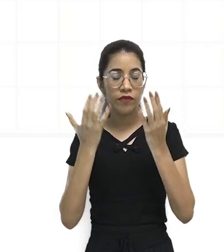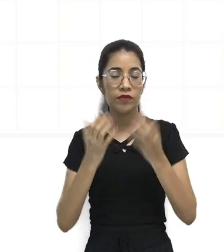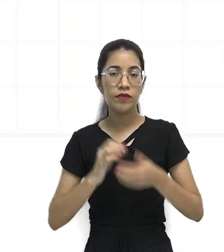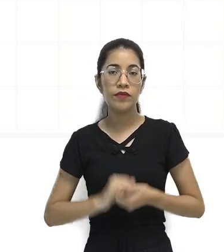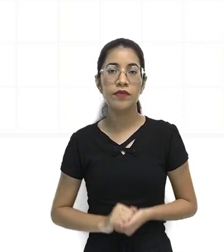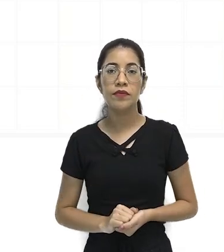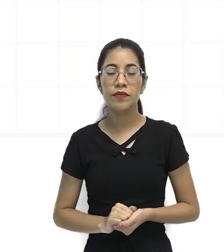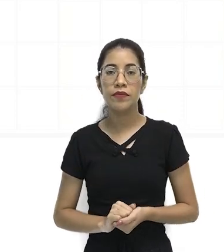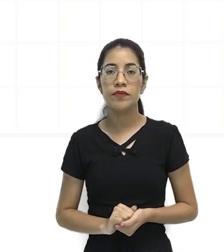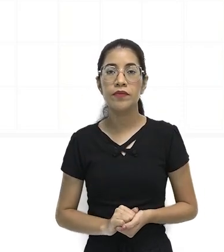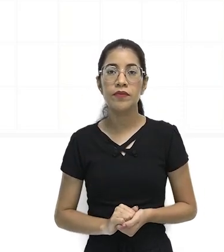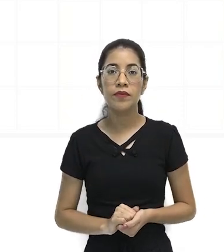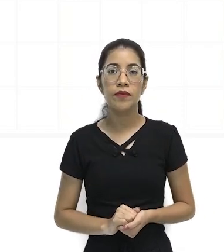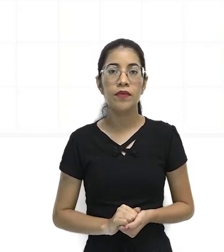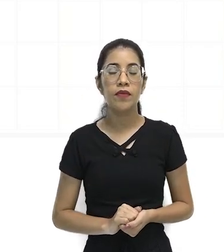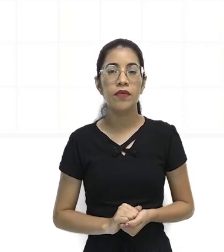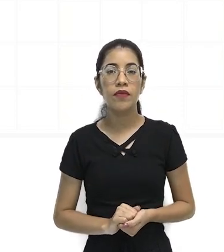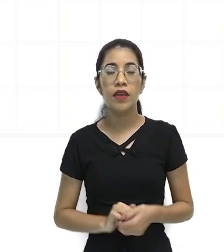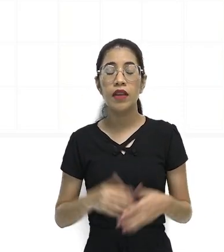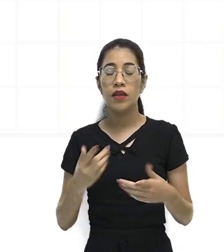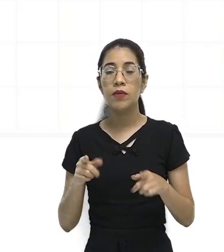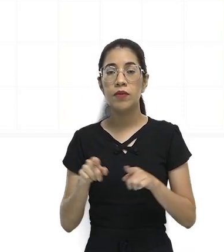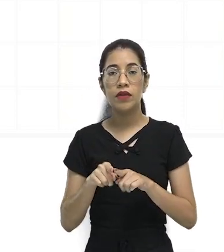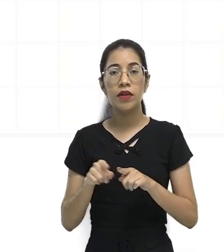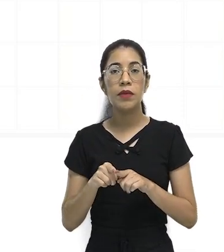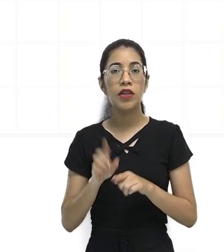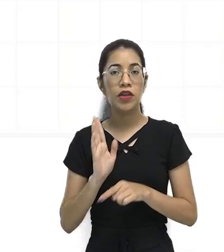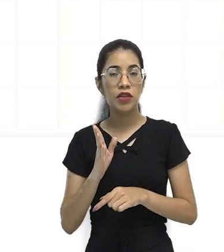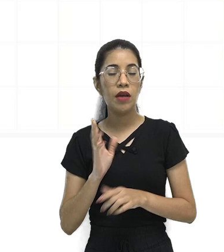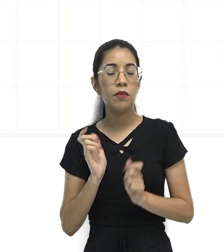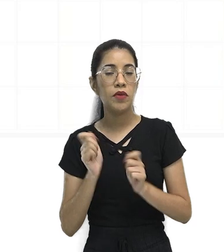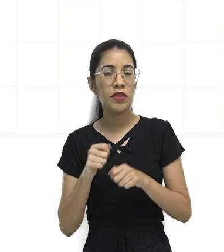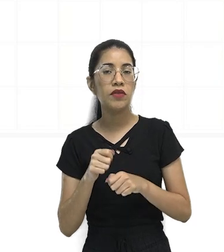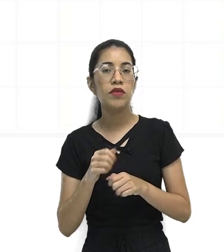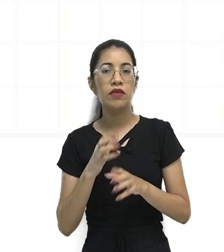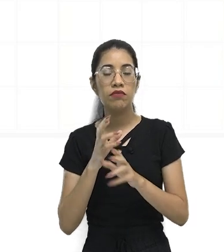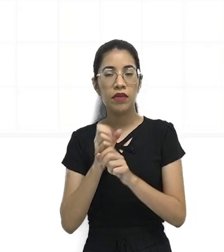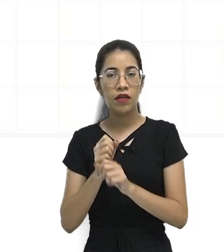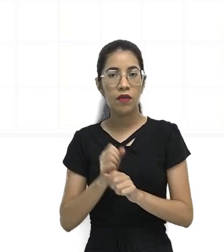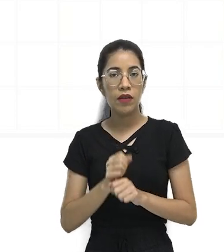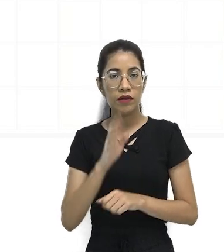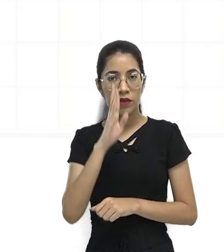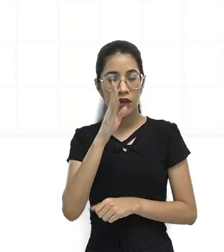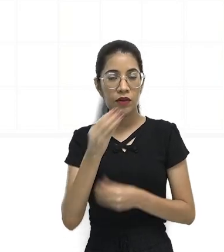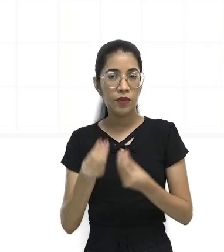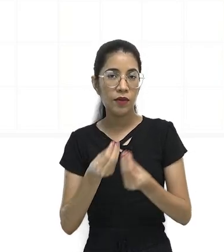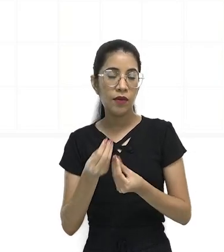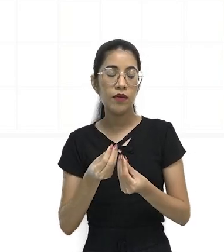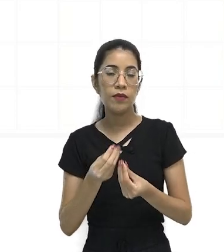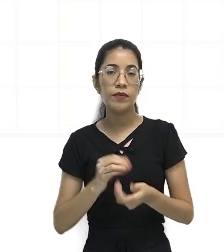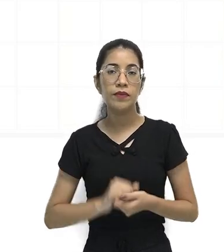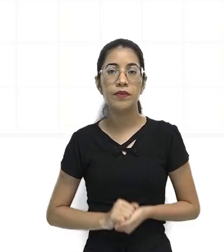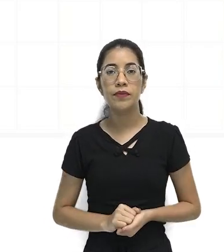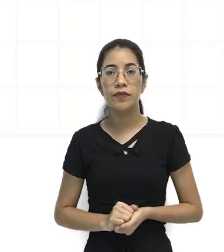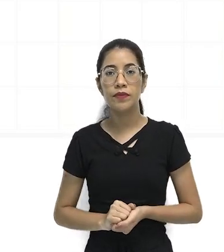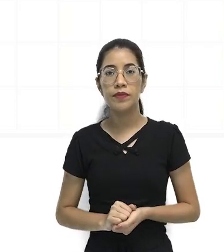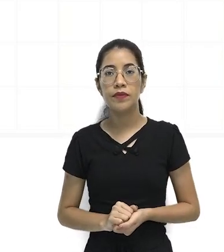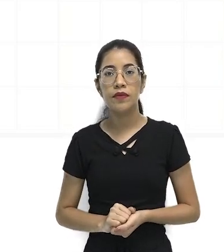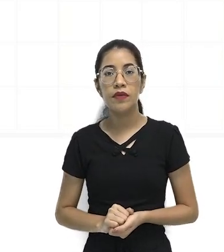bem. Ora, essa daqui também a gente já tem condições de responder usando apenas o raciocínio lógico.